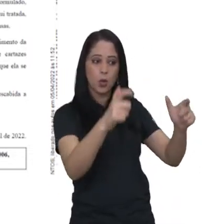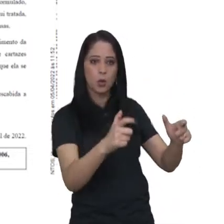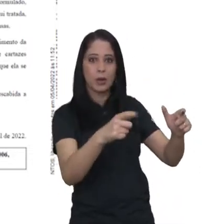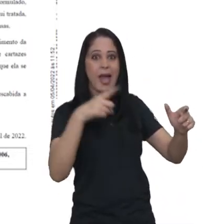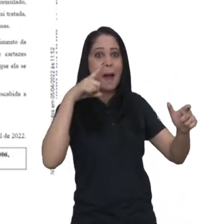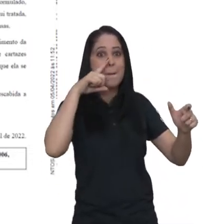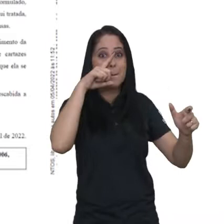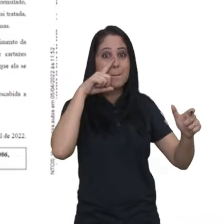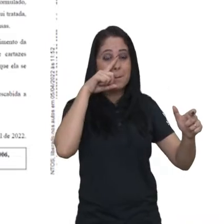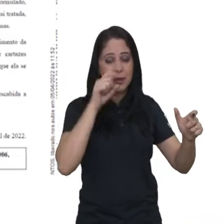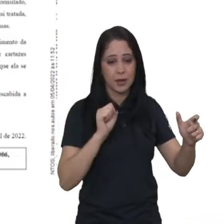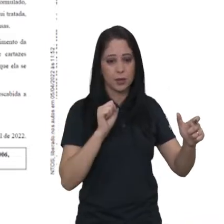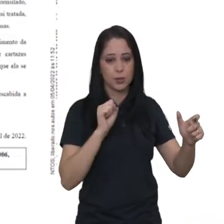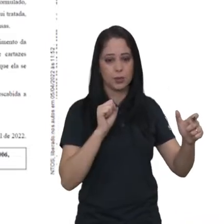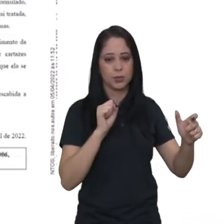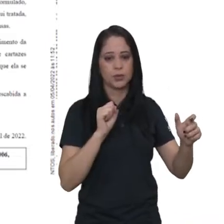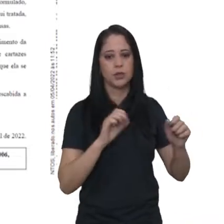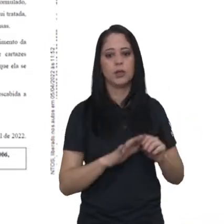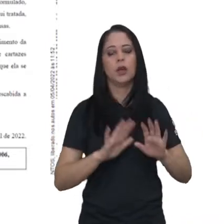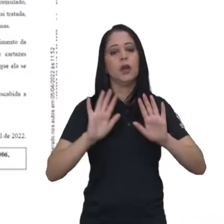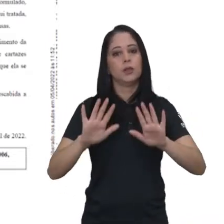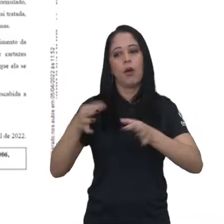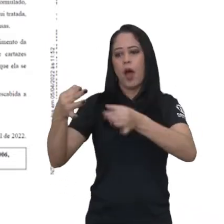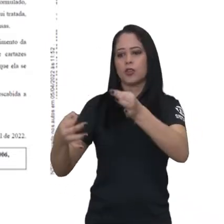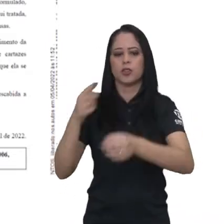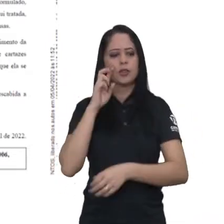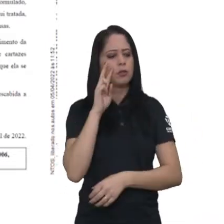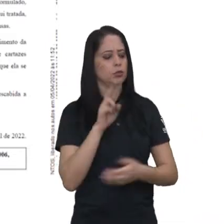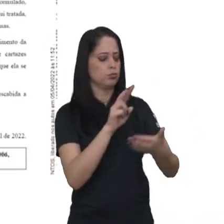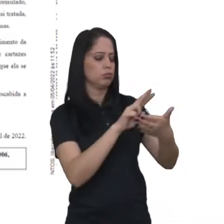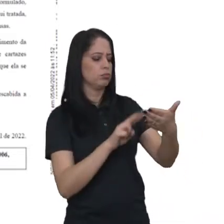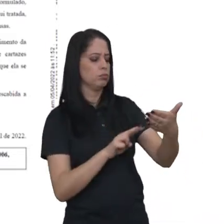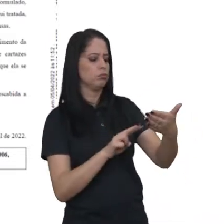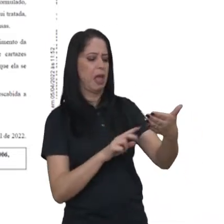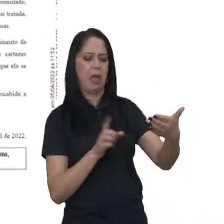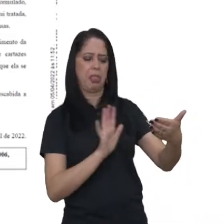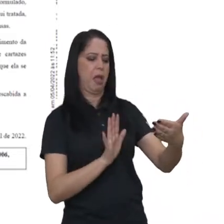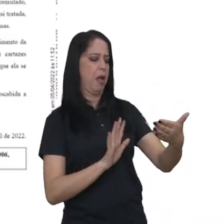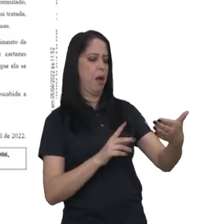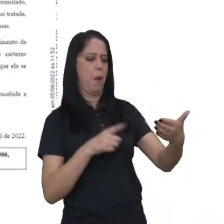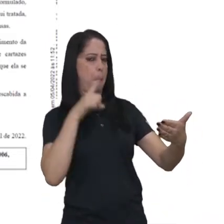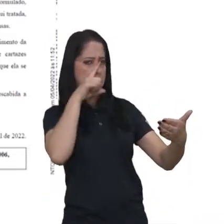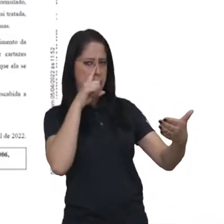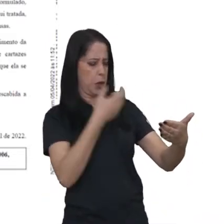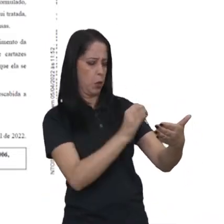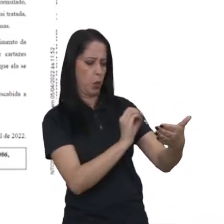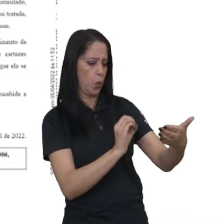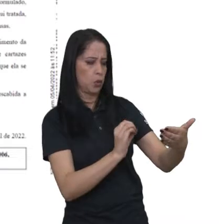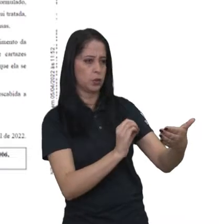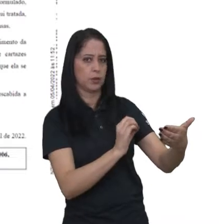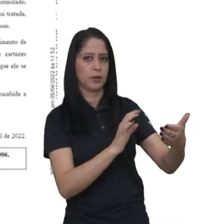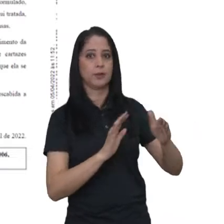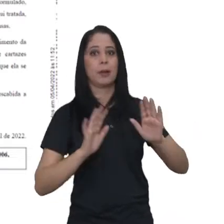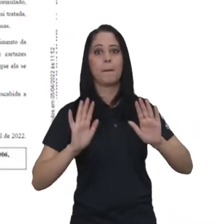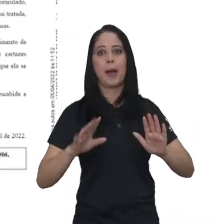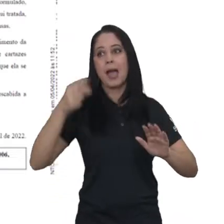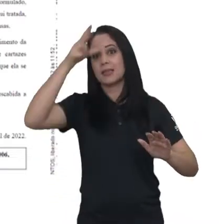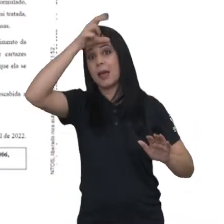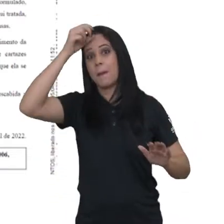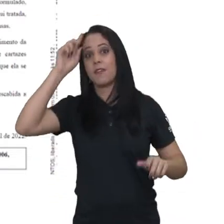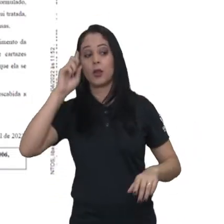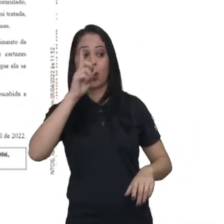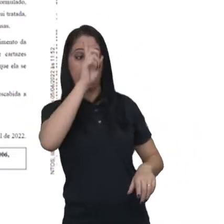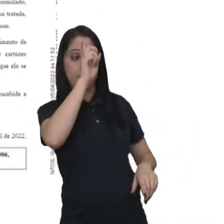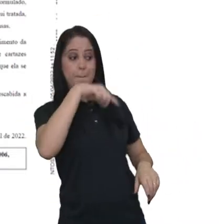As tantas, lá, o município revê essa posição e diz, não, não tem risco nenhum. Só que a liminar já tinha sido concedida para tirar a pessoa de lá.